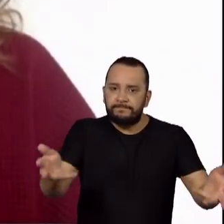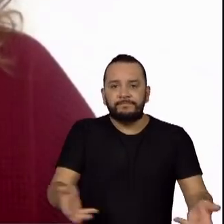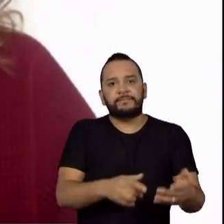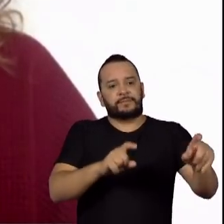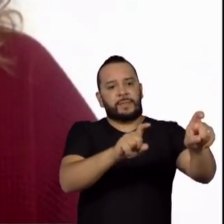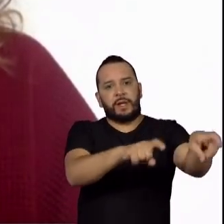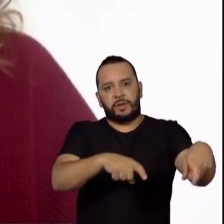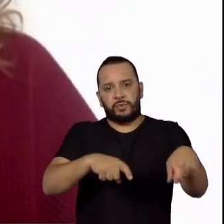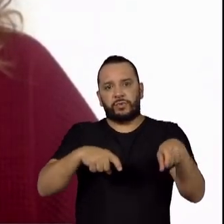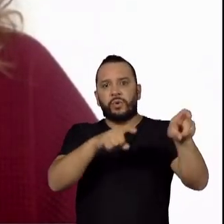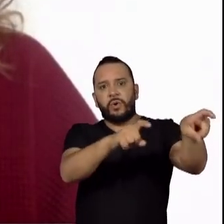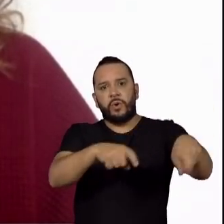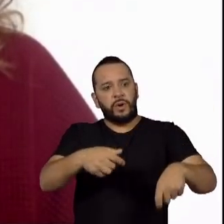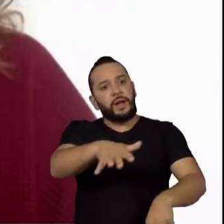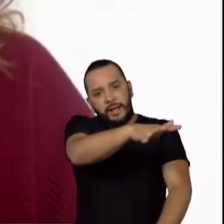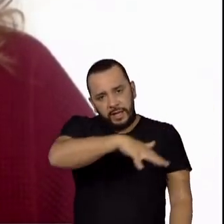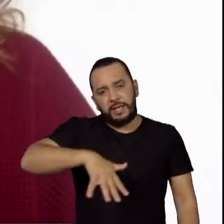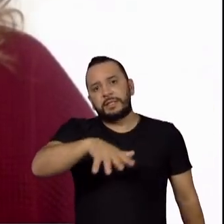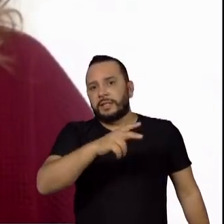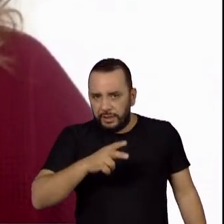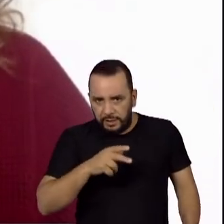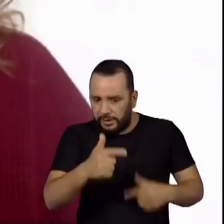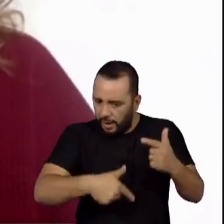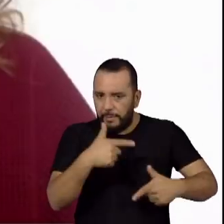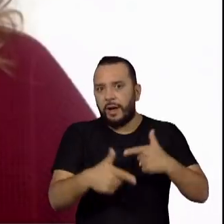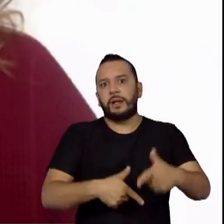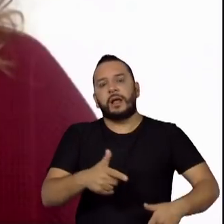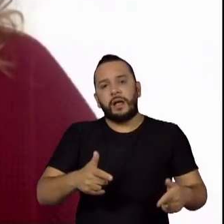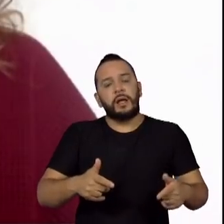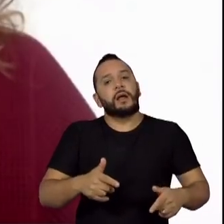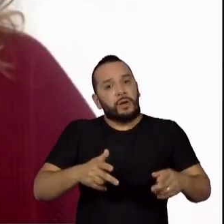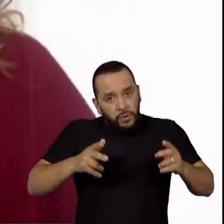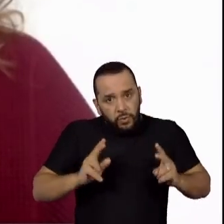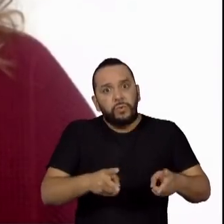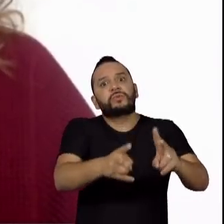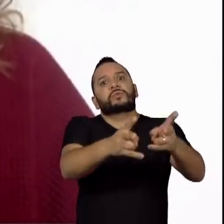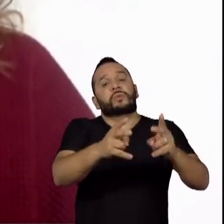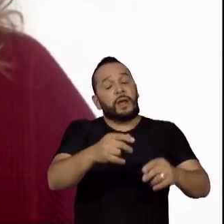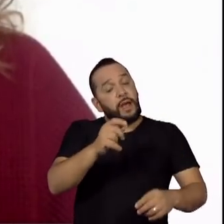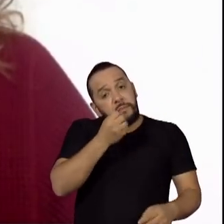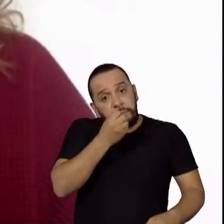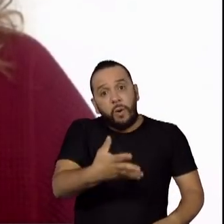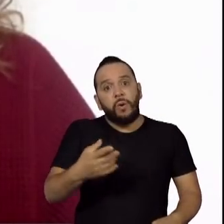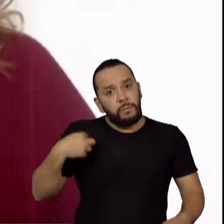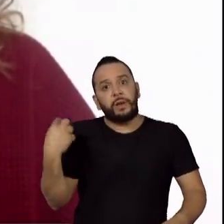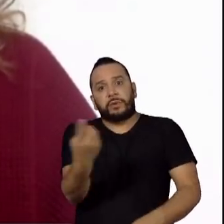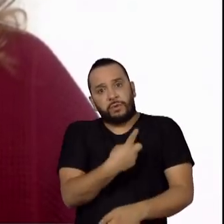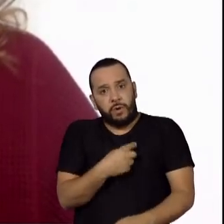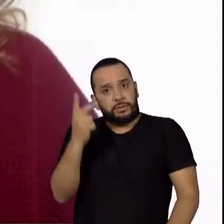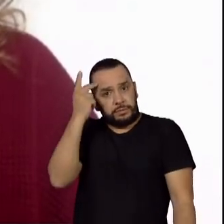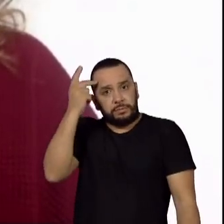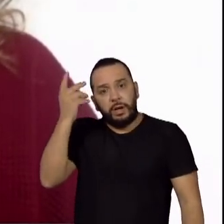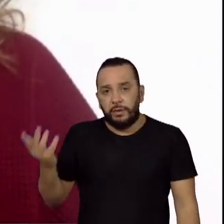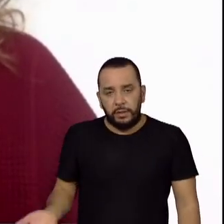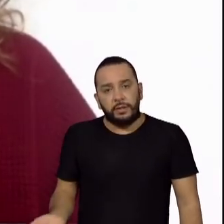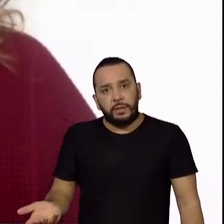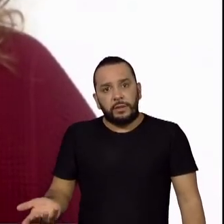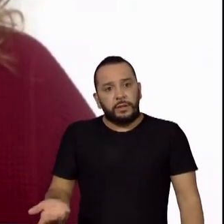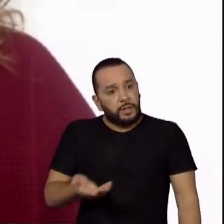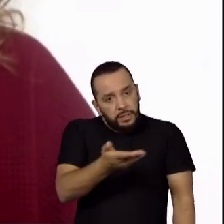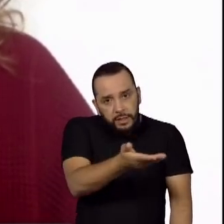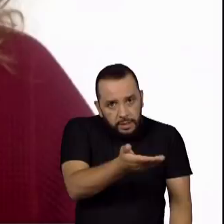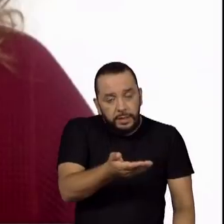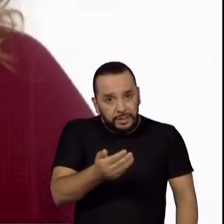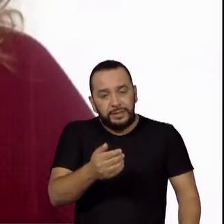se manterem na atividade, né, que é interessante para o ambiente, para o território rural de São Paulo. A gente está fazendo